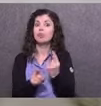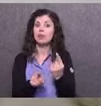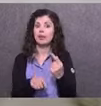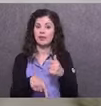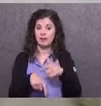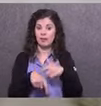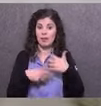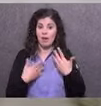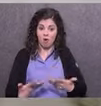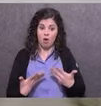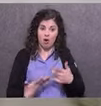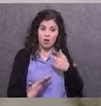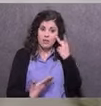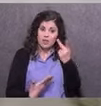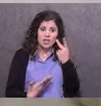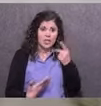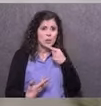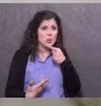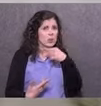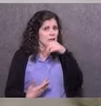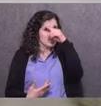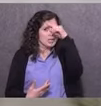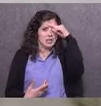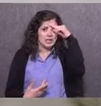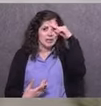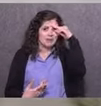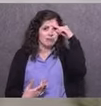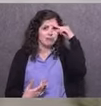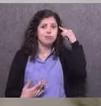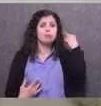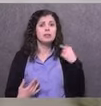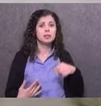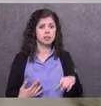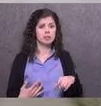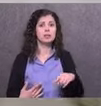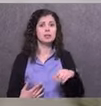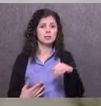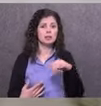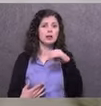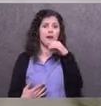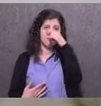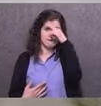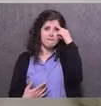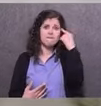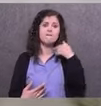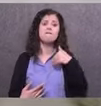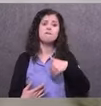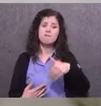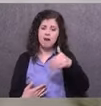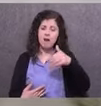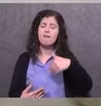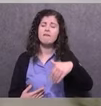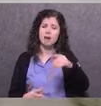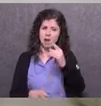difíceis, como hão de ser difíceis os tempos que se avizinham.